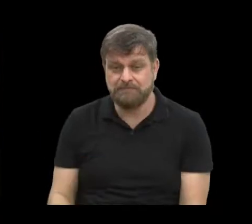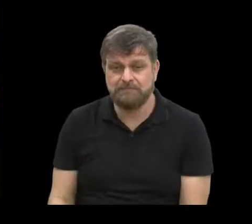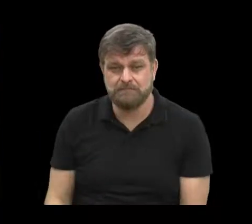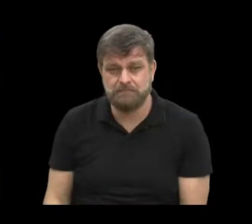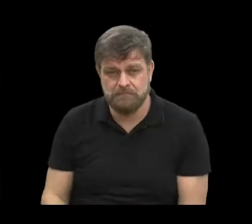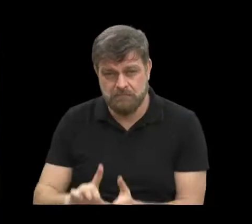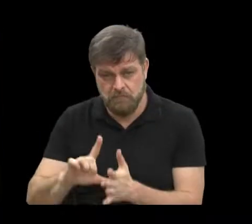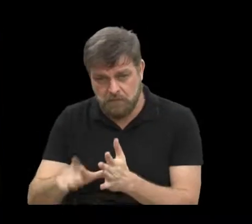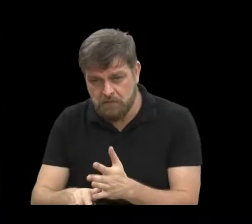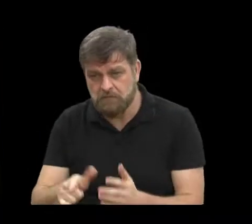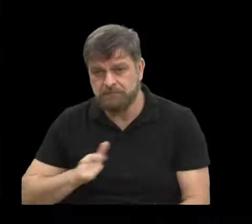Passando para a próxima tela,